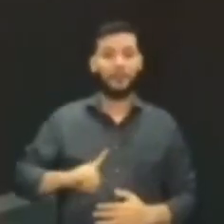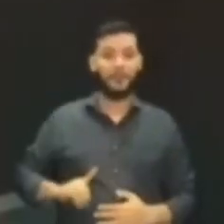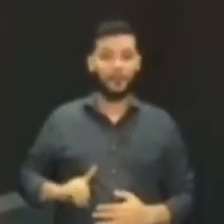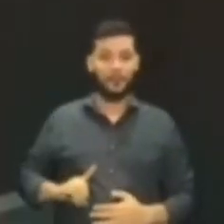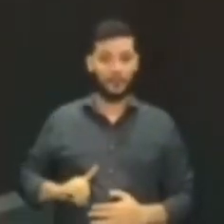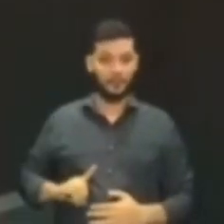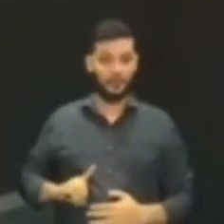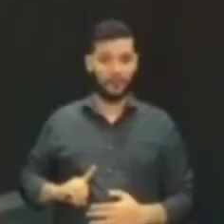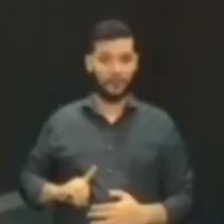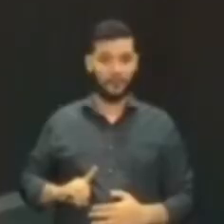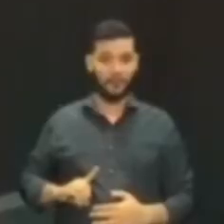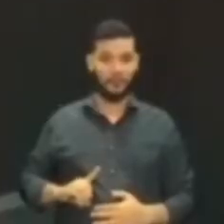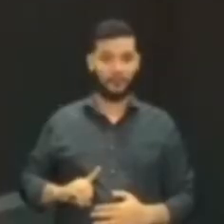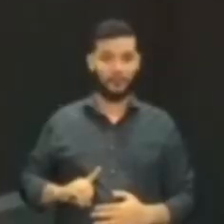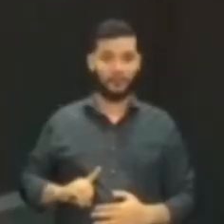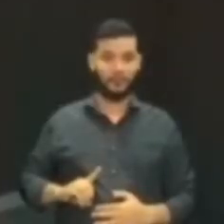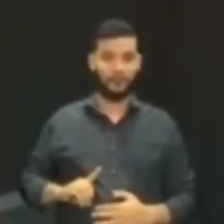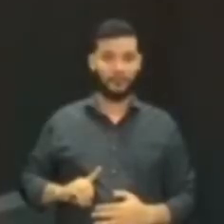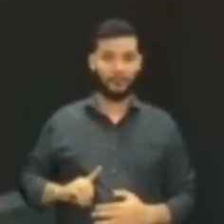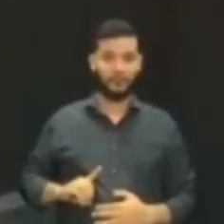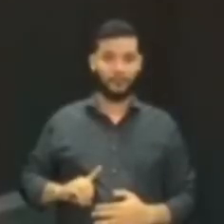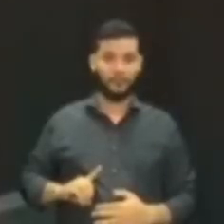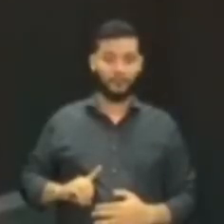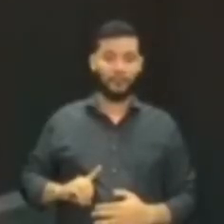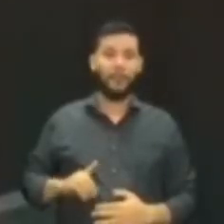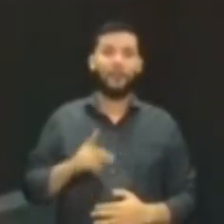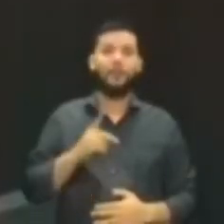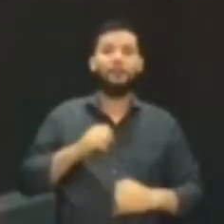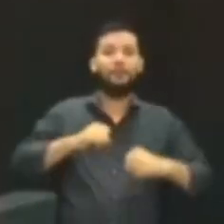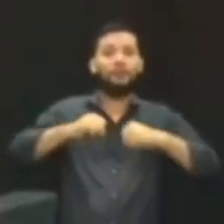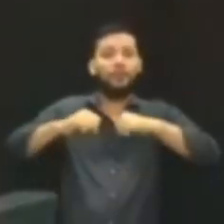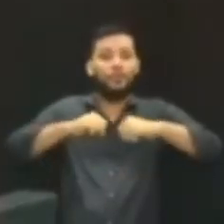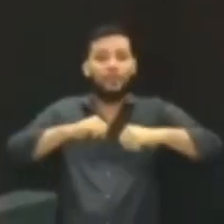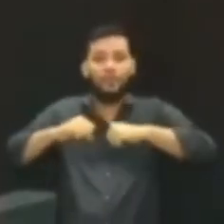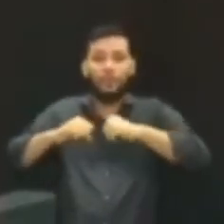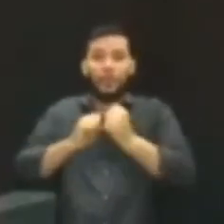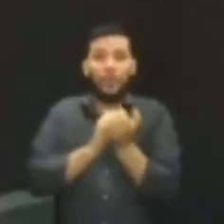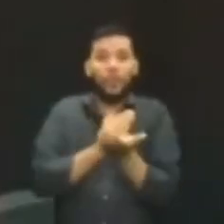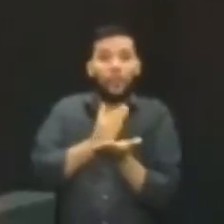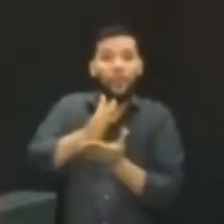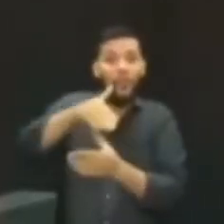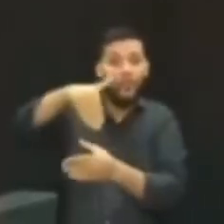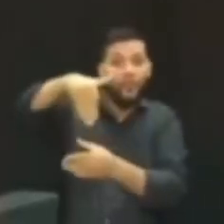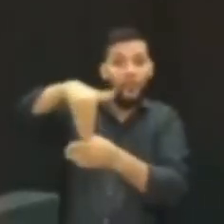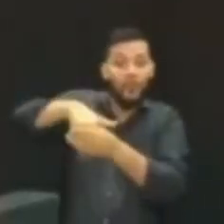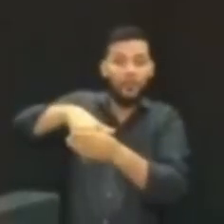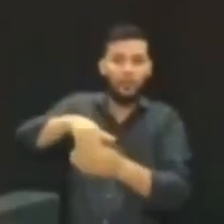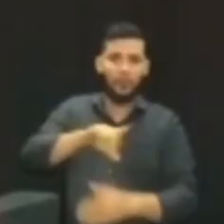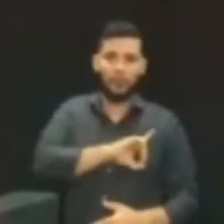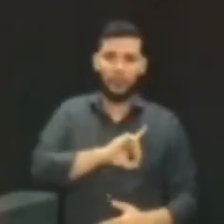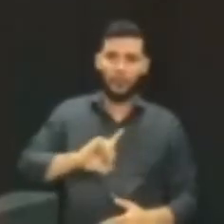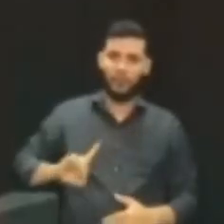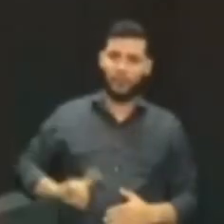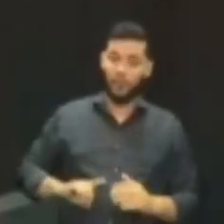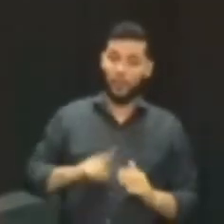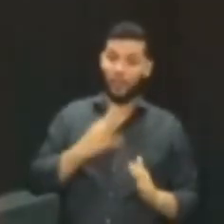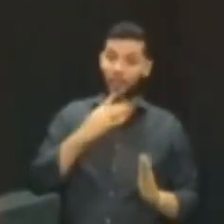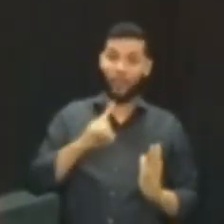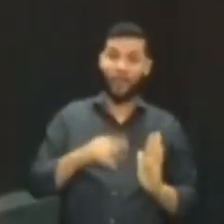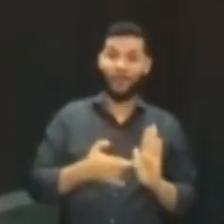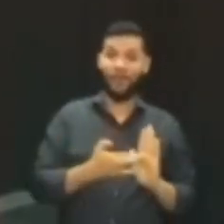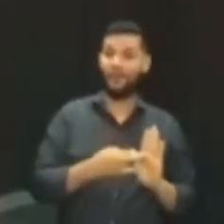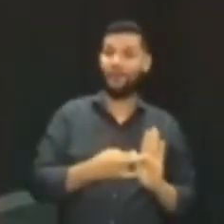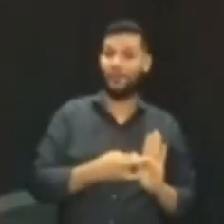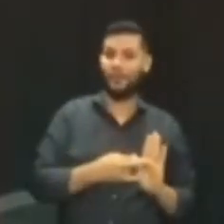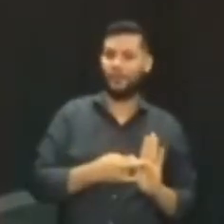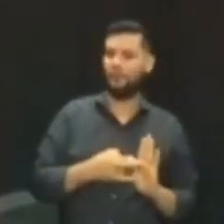discussão das matérias, foi discutido, começou a votar. O deputado que não conhece o regimento...